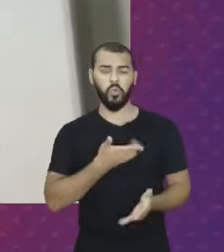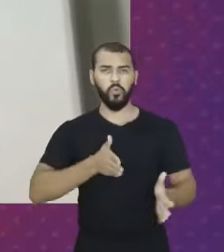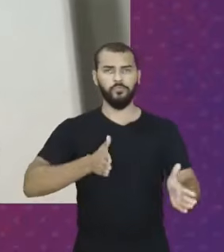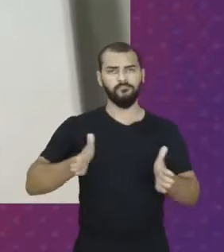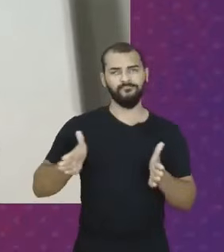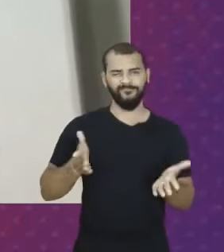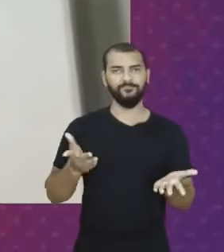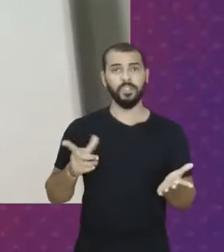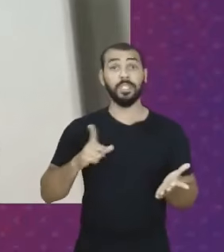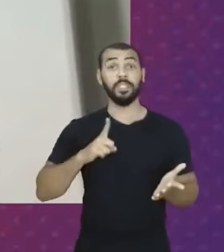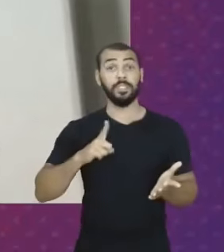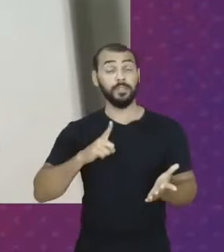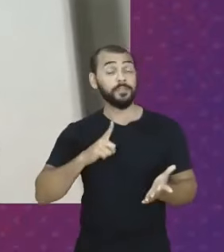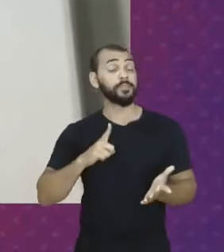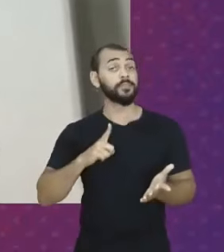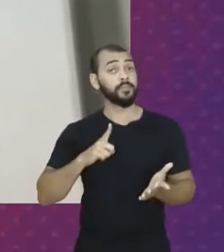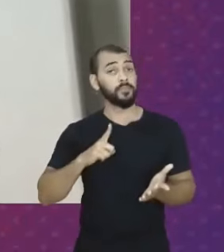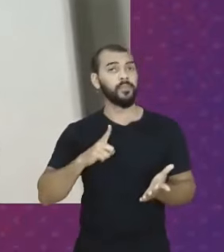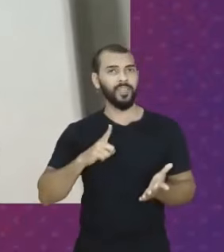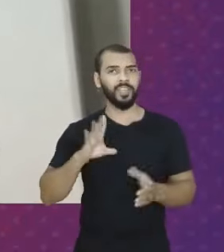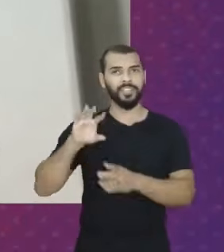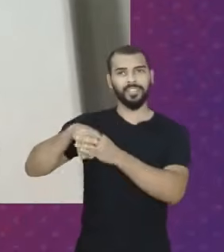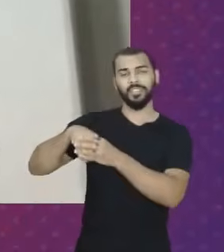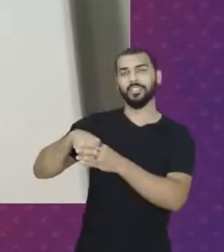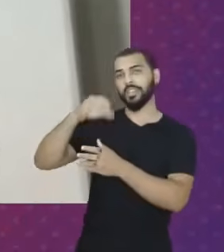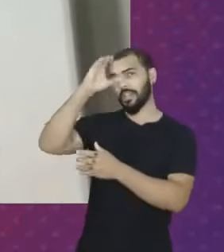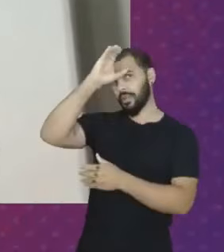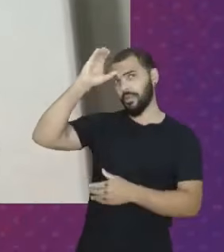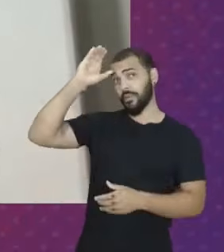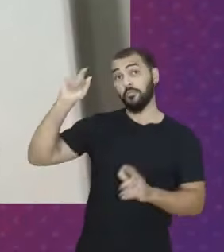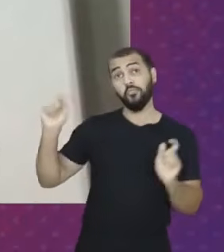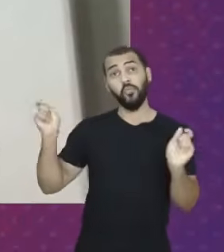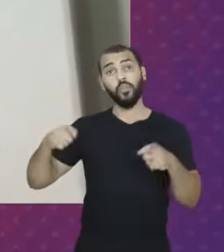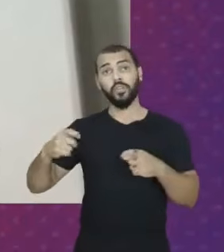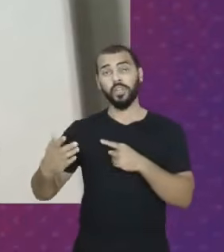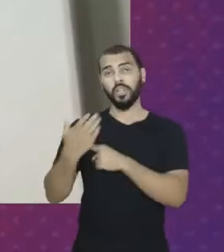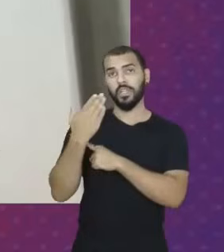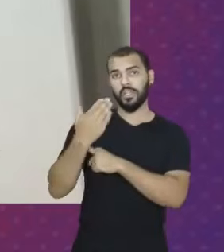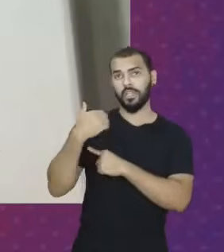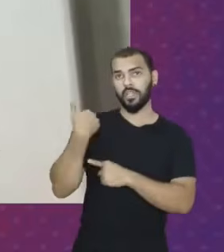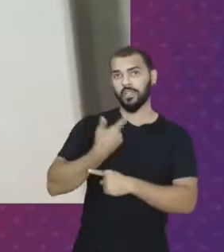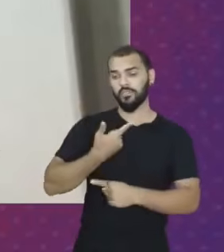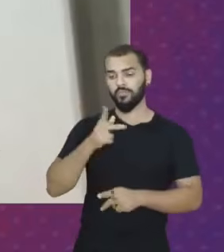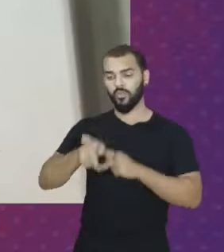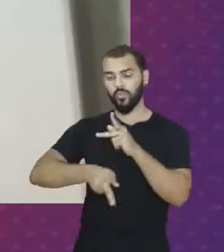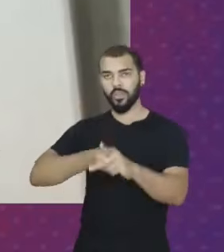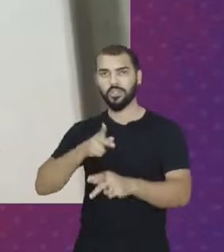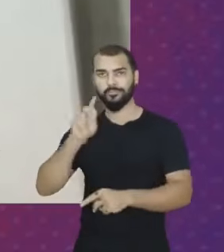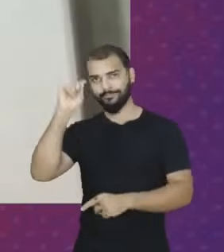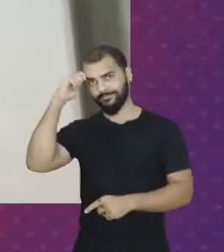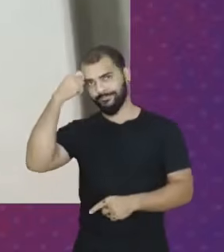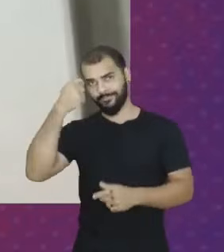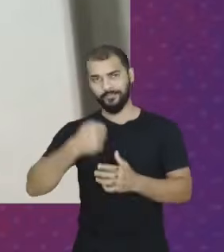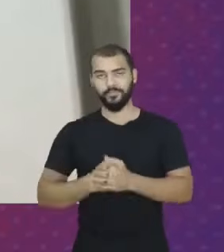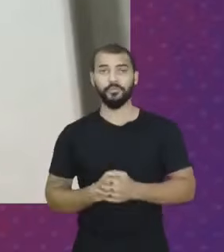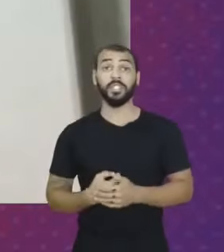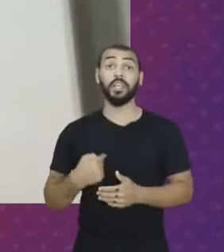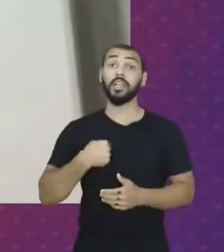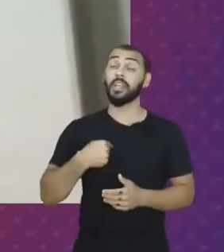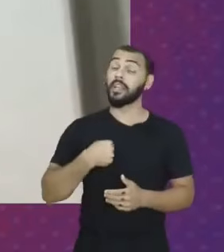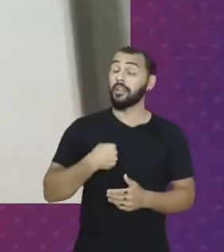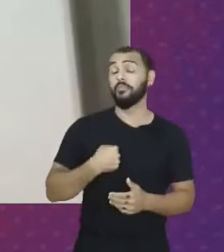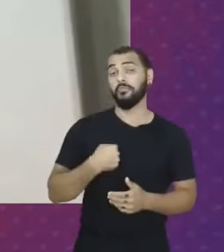meu caso, o mandato na Câmara de Vereadores pode favorecer a nossa população negra. Bom, eu sou mãe